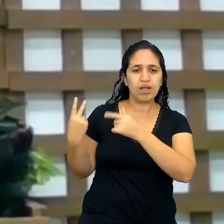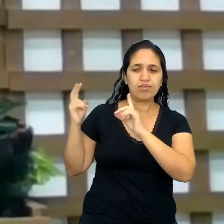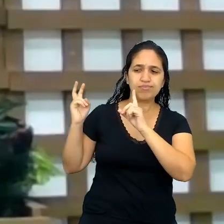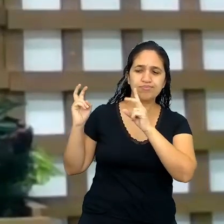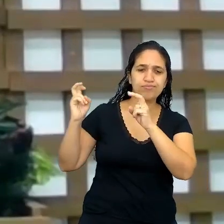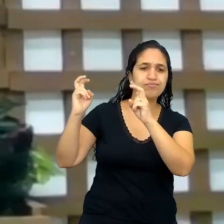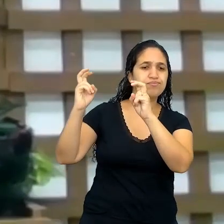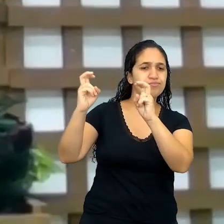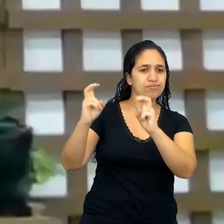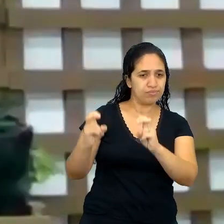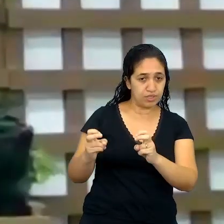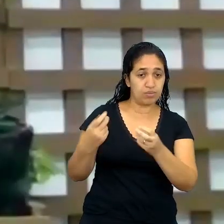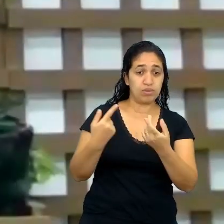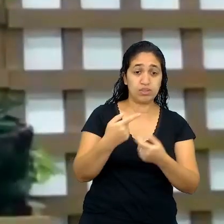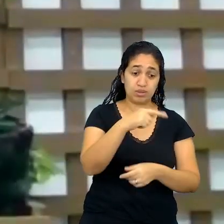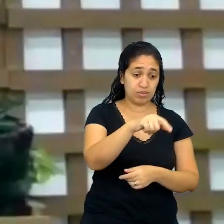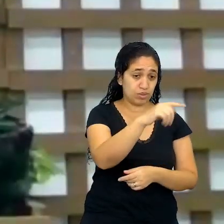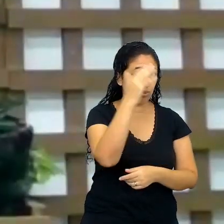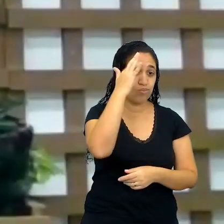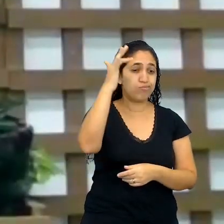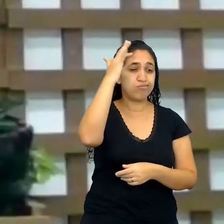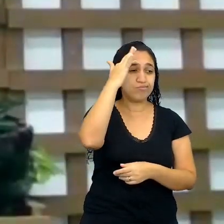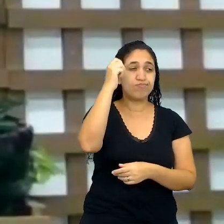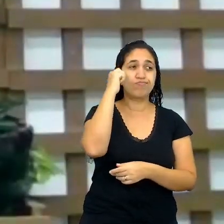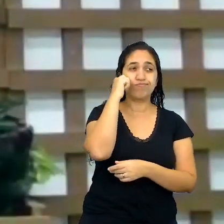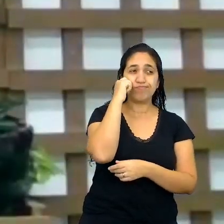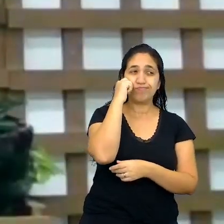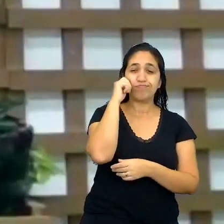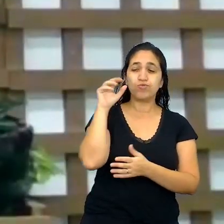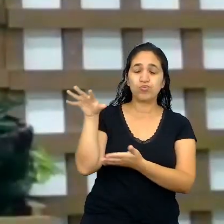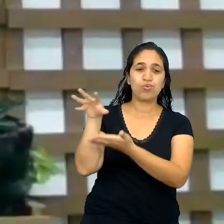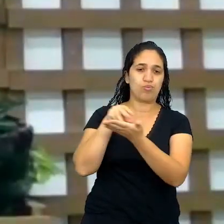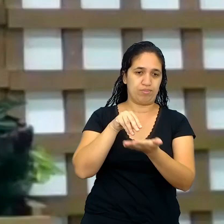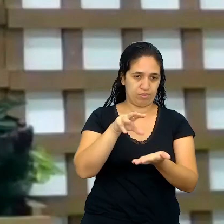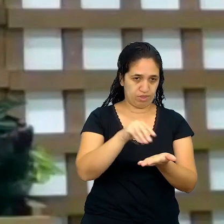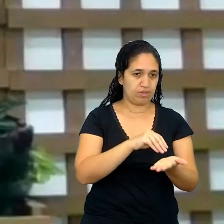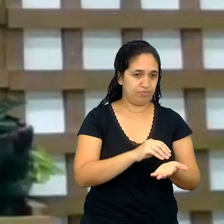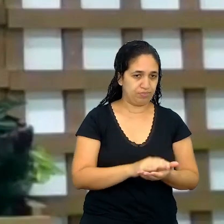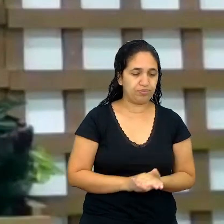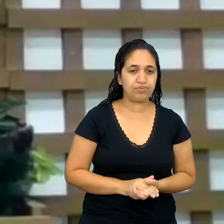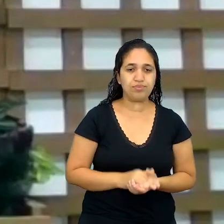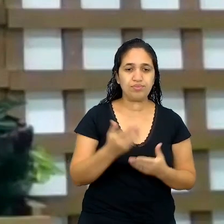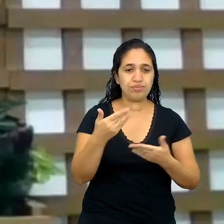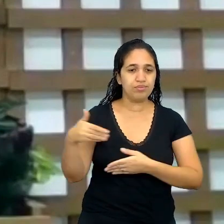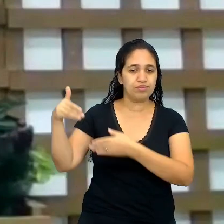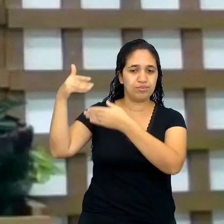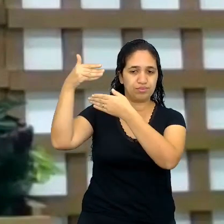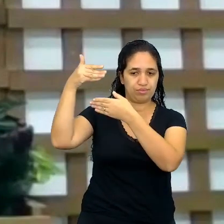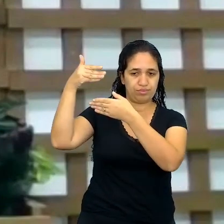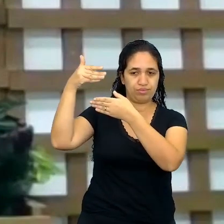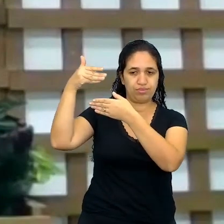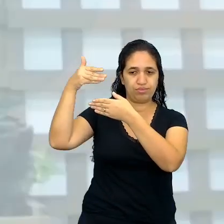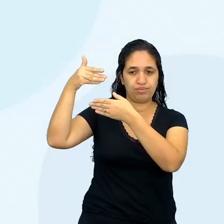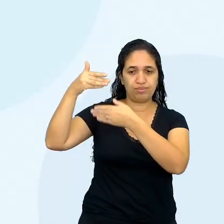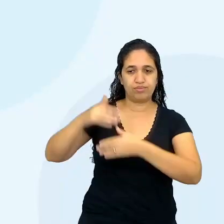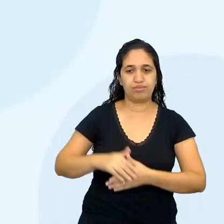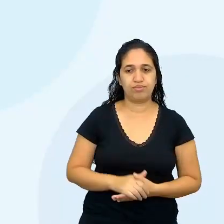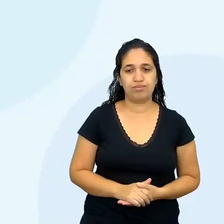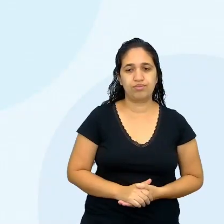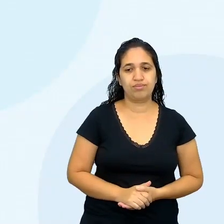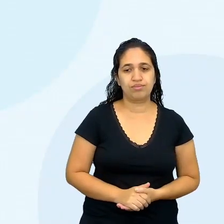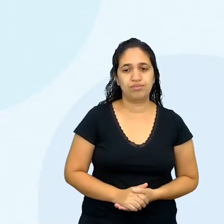poderia também inspirar em toda a rede a fazer algo parecido. Podemos passar para a próxima também, por favor?